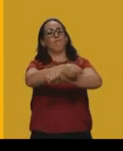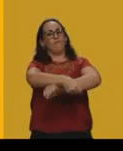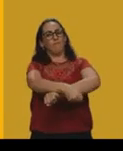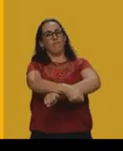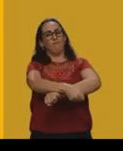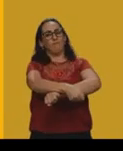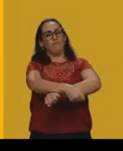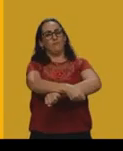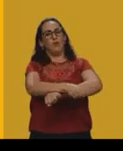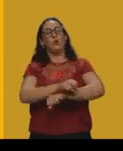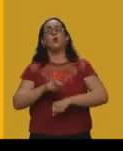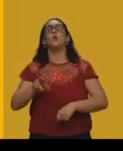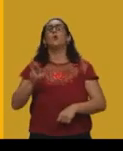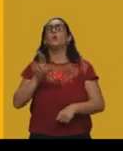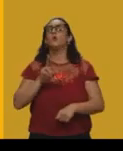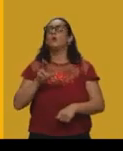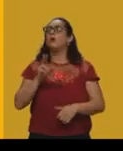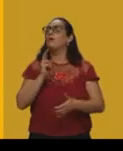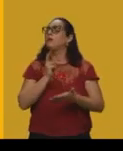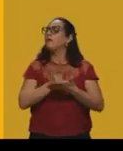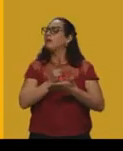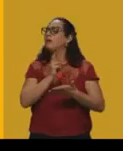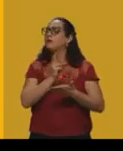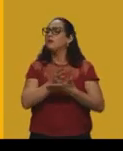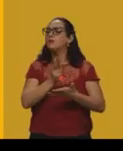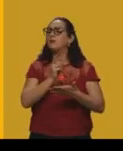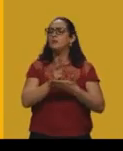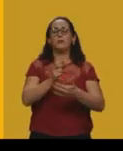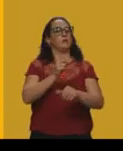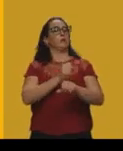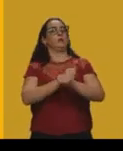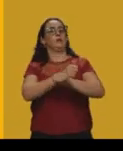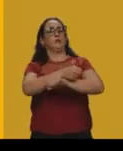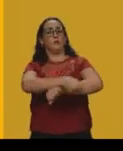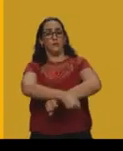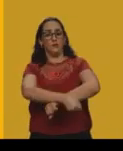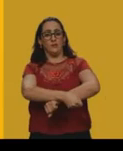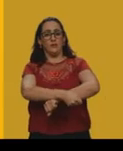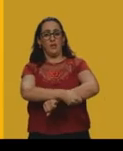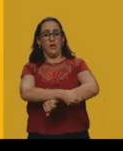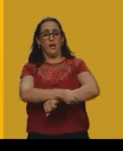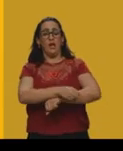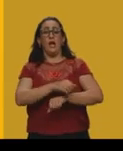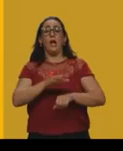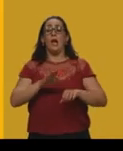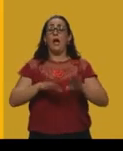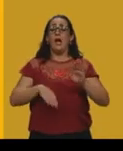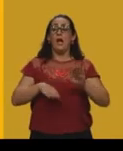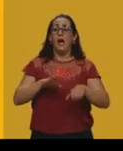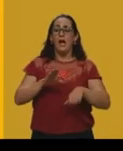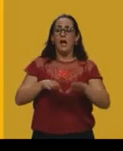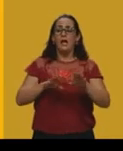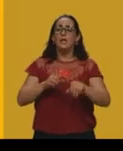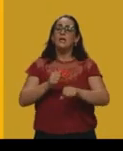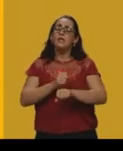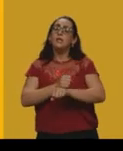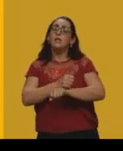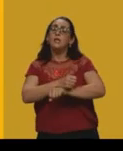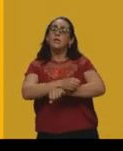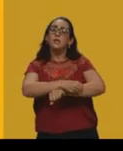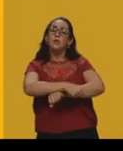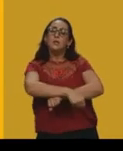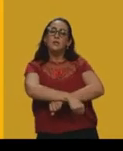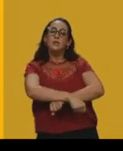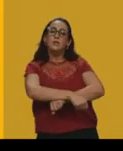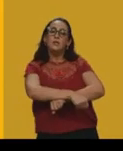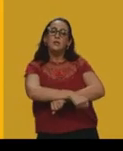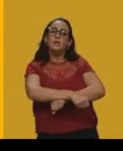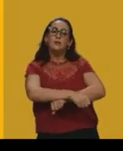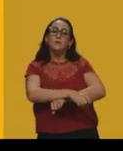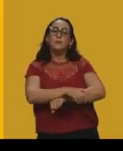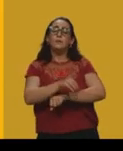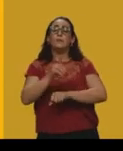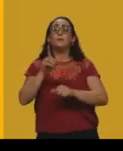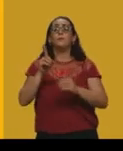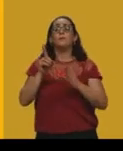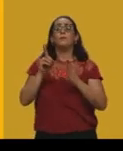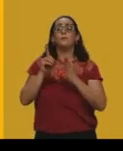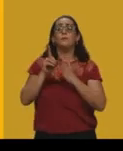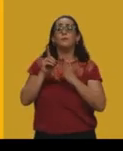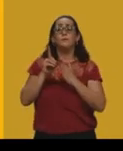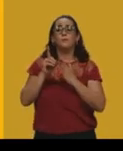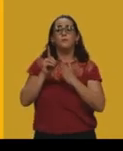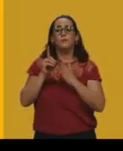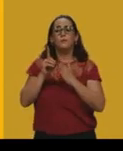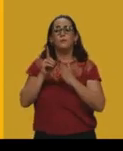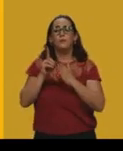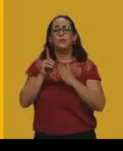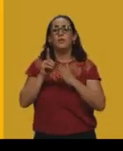trabalho escravo, seja a escravização do indígena, né? Logo do início da colonização, logo de início dessa